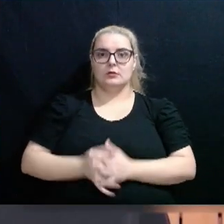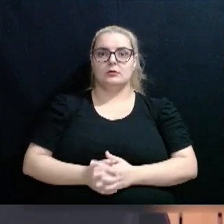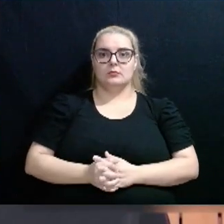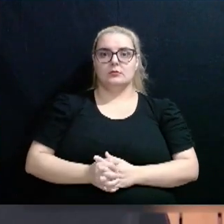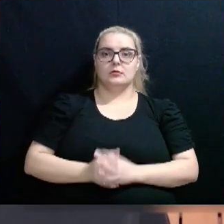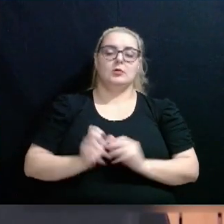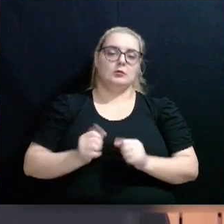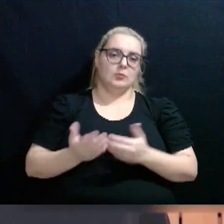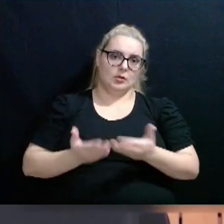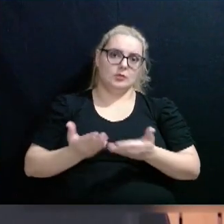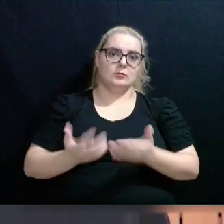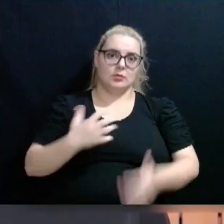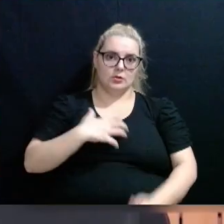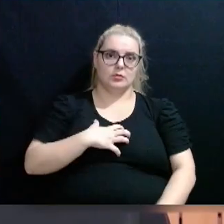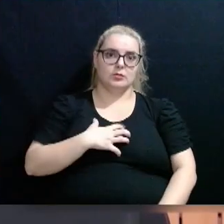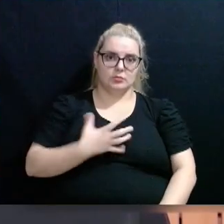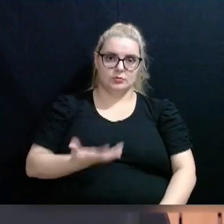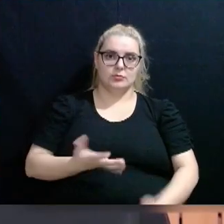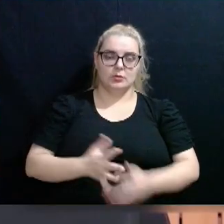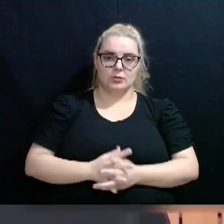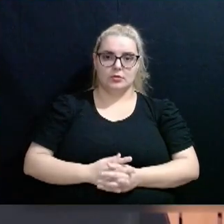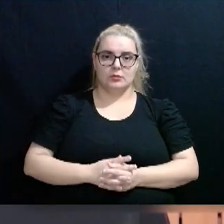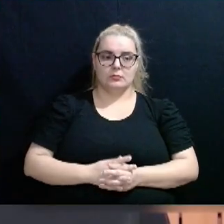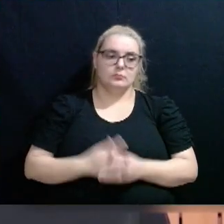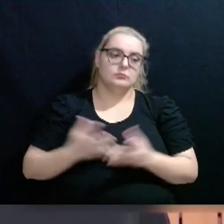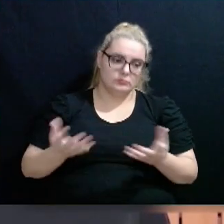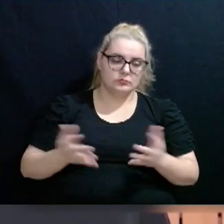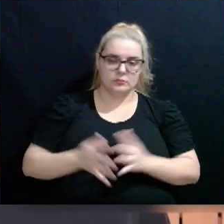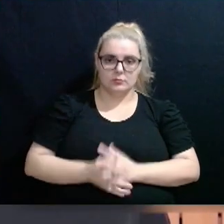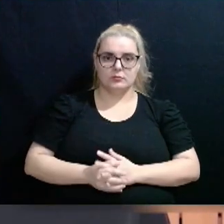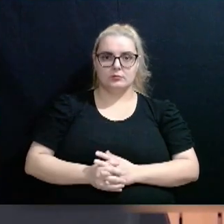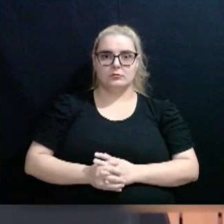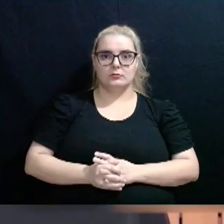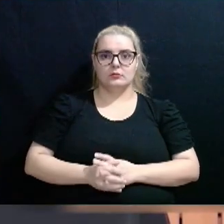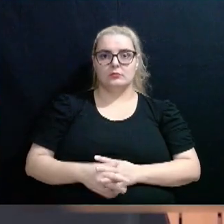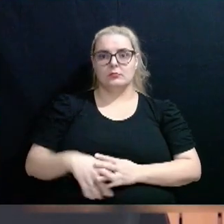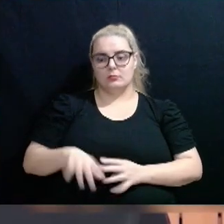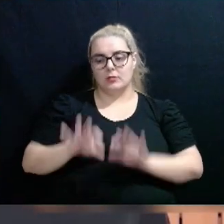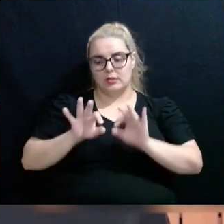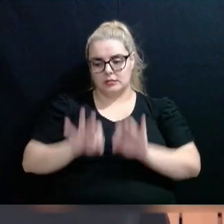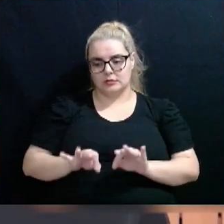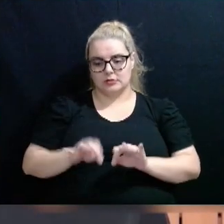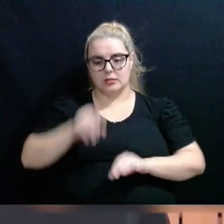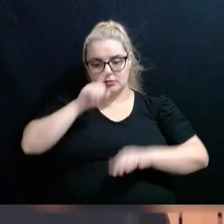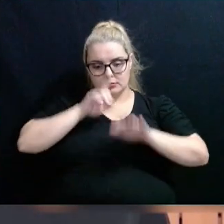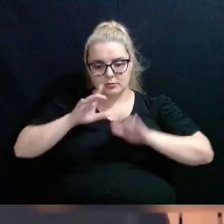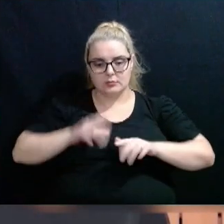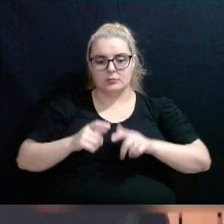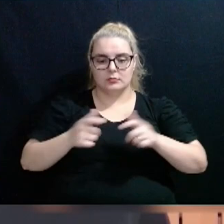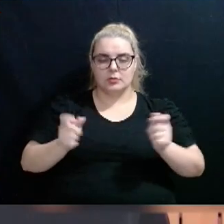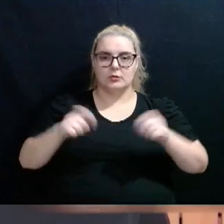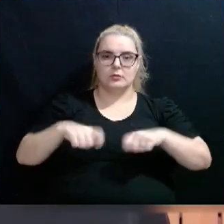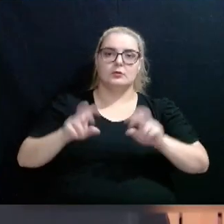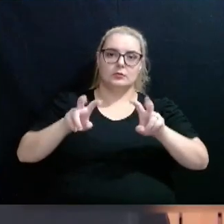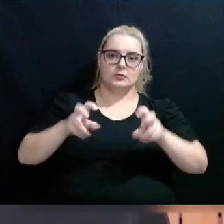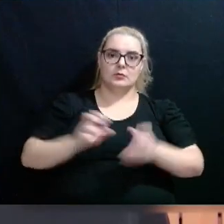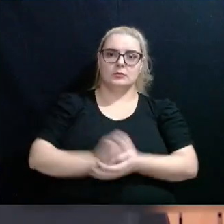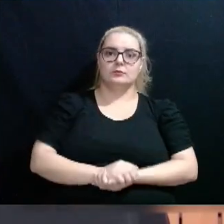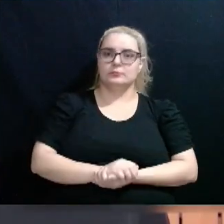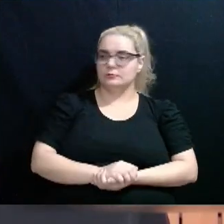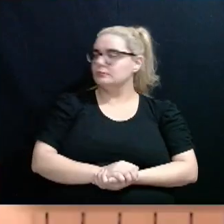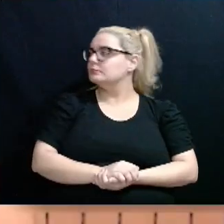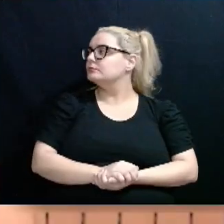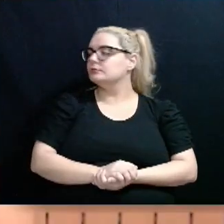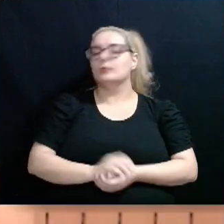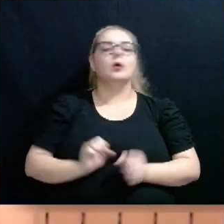maneira, enfim, o mais decente possível, com o maior cuidado possível sobre esse tema. Ok, eu concedo vistas